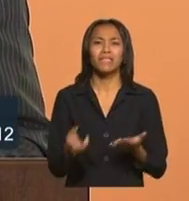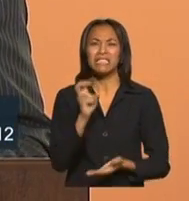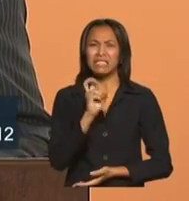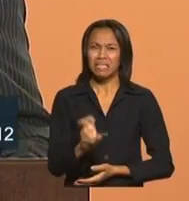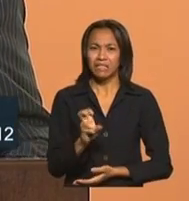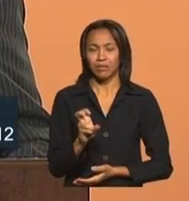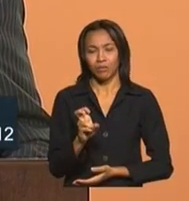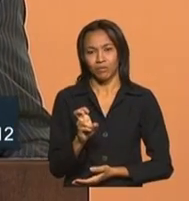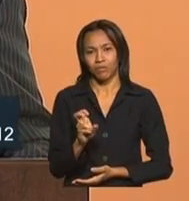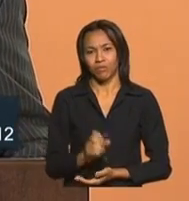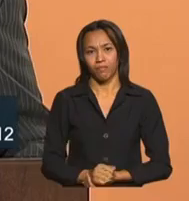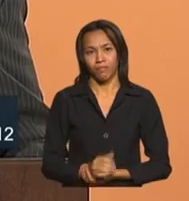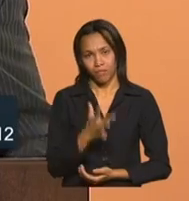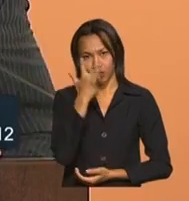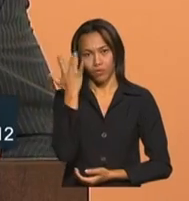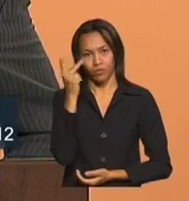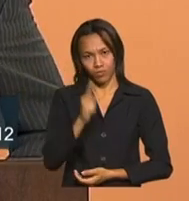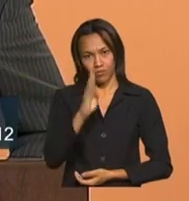irmãos brasileiros.